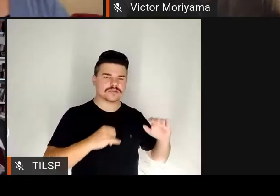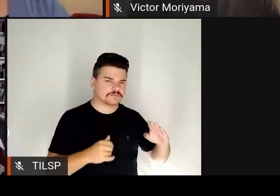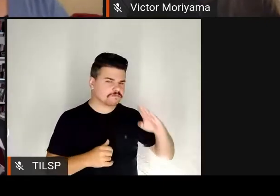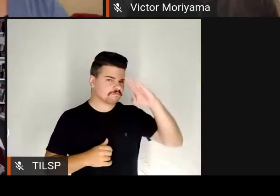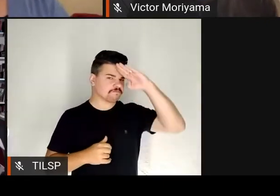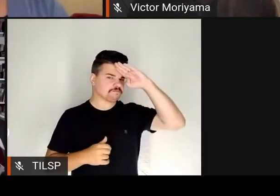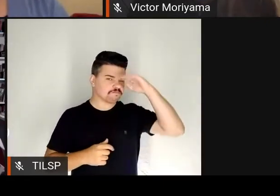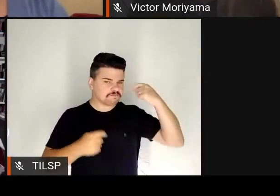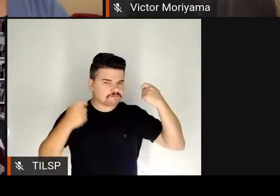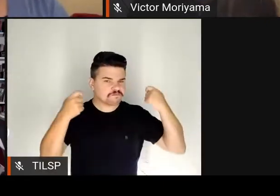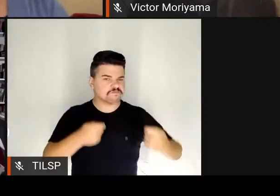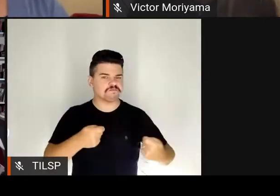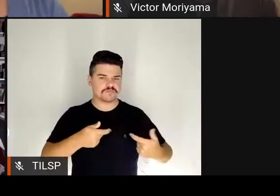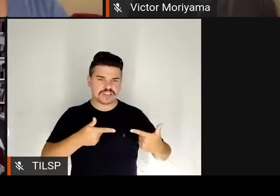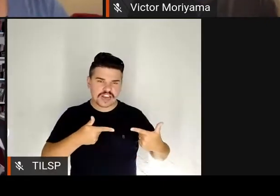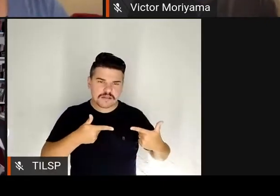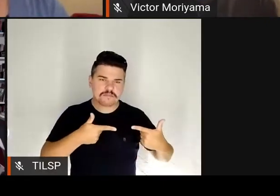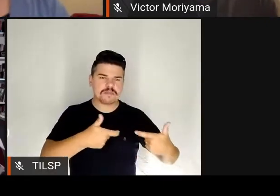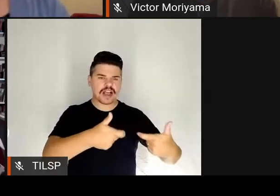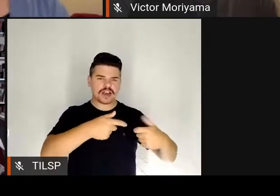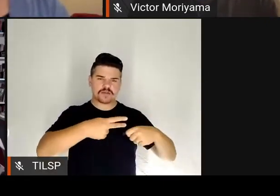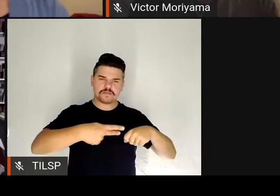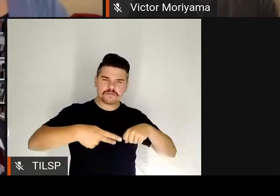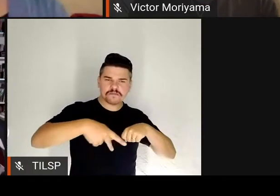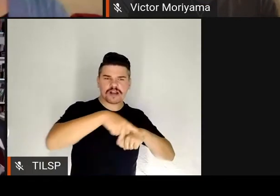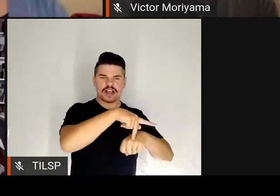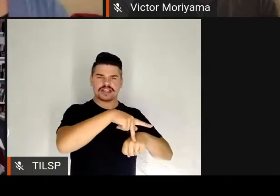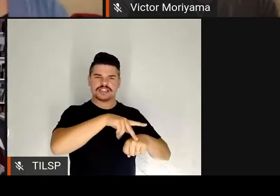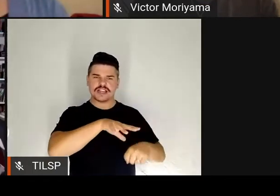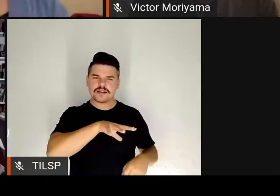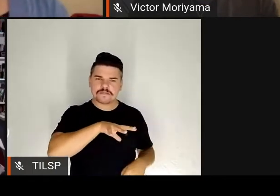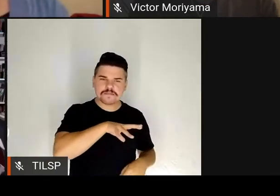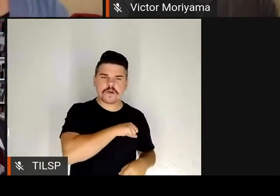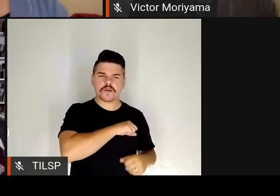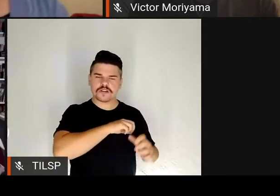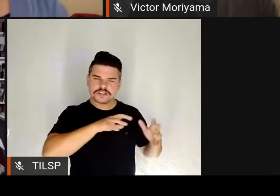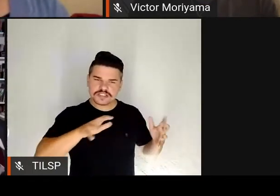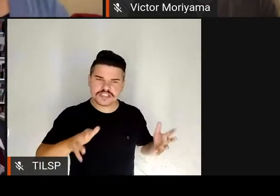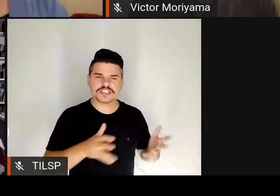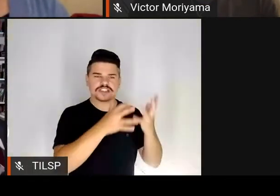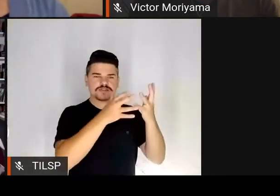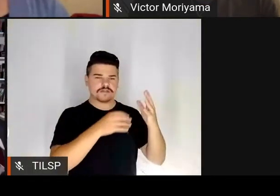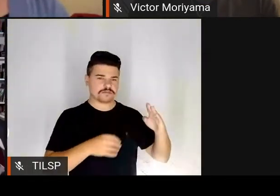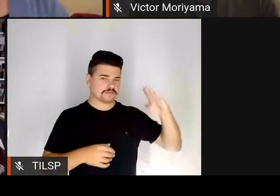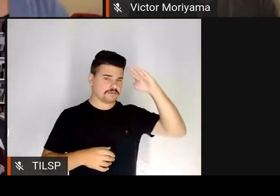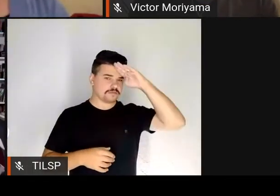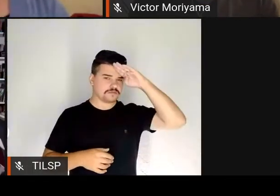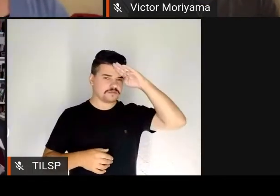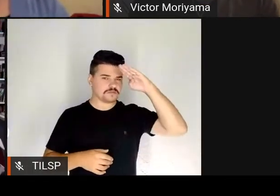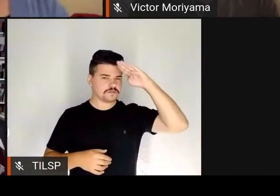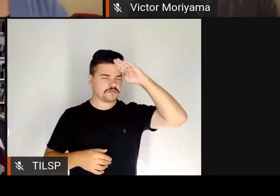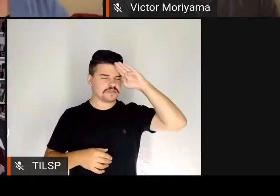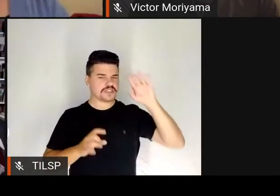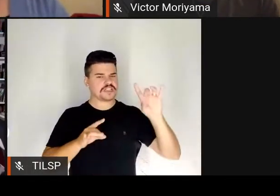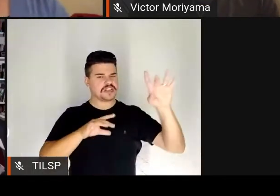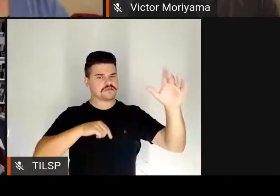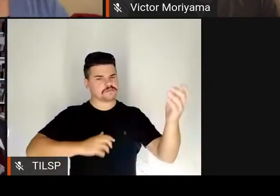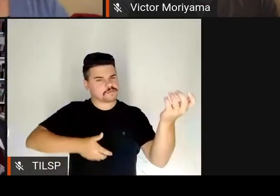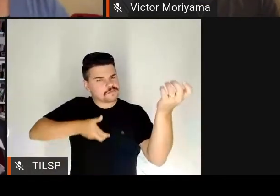trabalho pautado pelo discurso nacionalista e, assim, militarista, que enaltecia a técnica e era uma